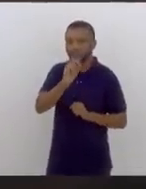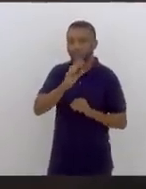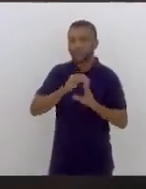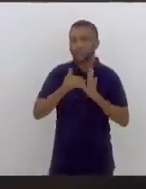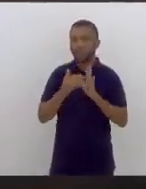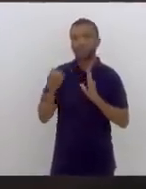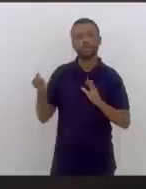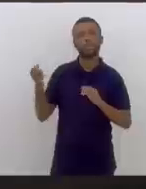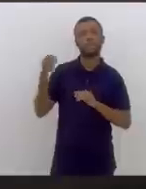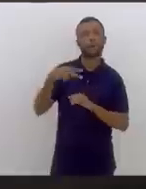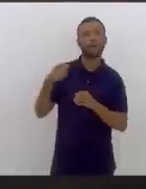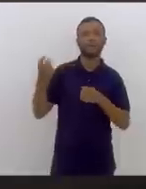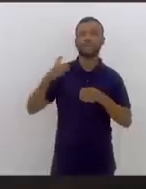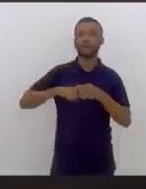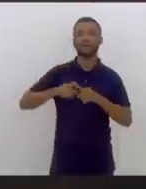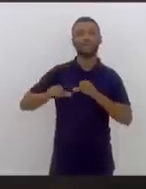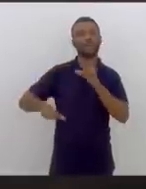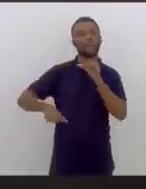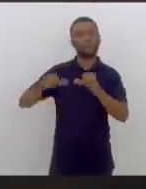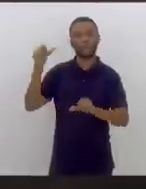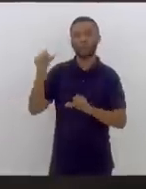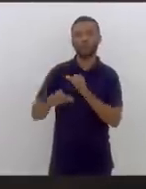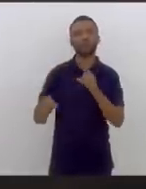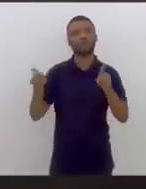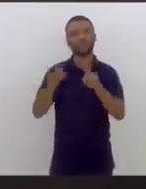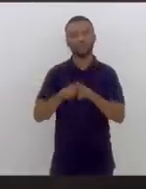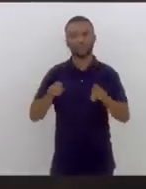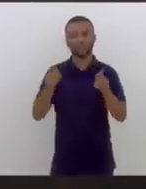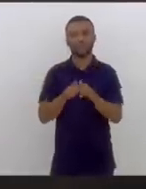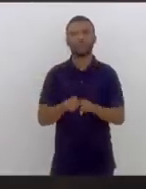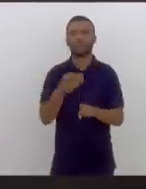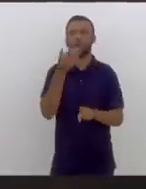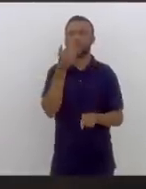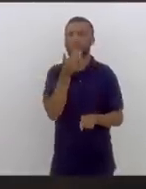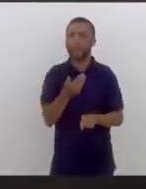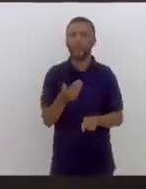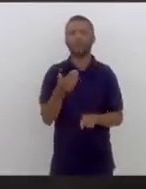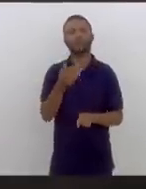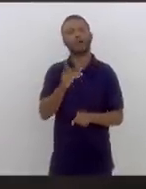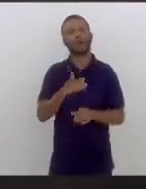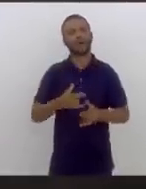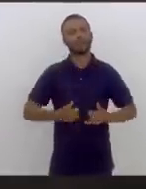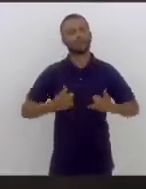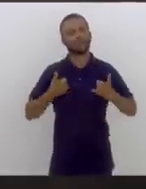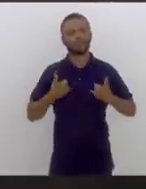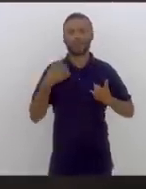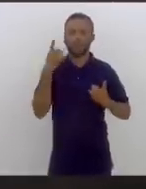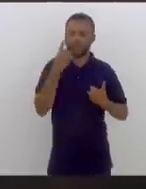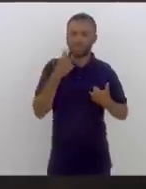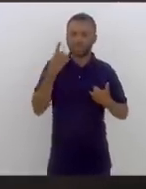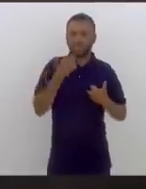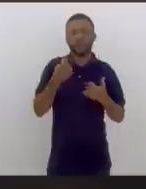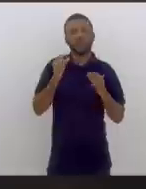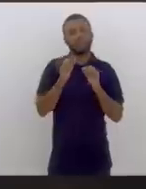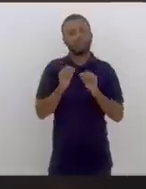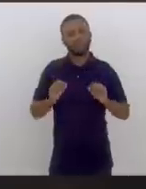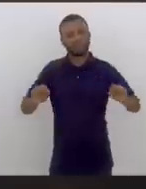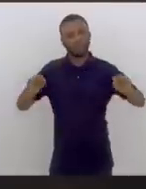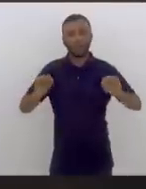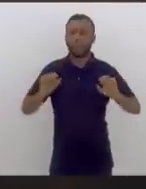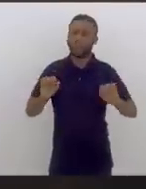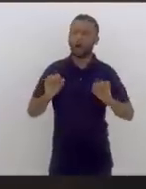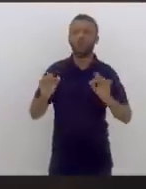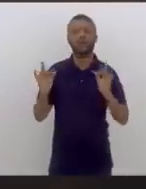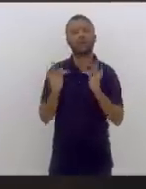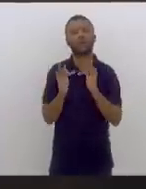tipo Cocota e já tá sofrendo alteração também então eu peço ao Nobre Deputado aí a todos os demais aqui fazer